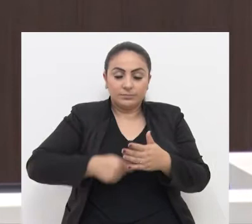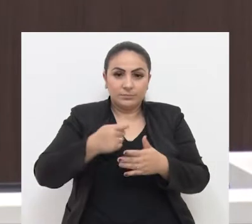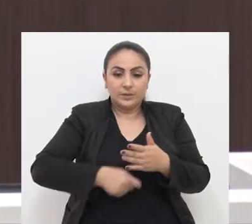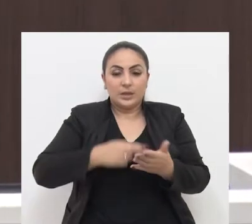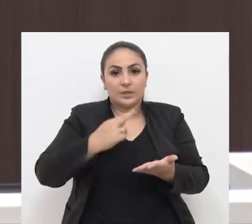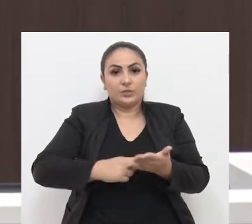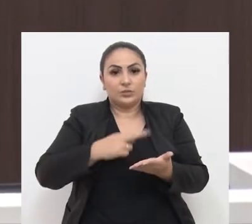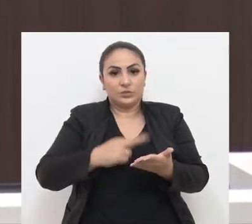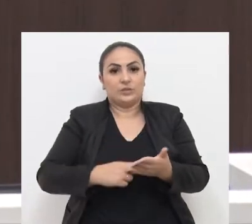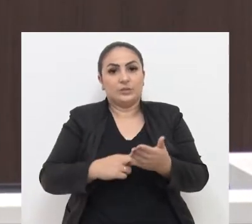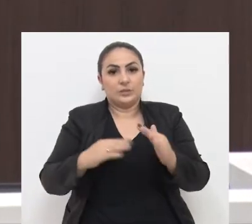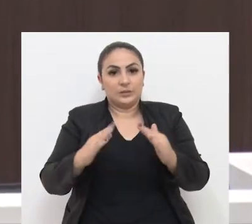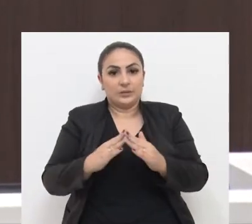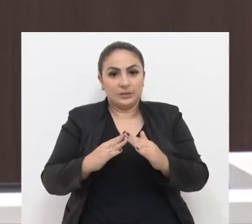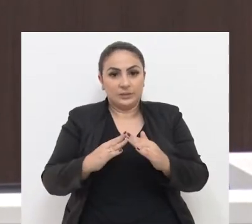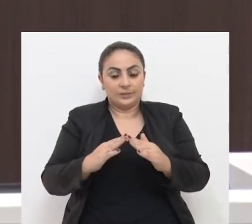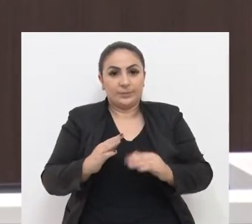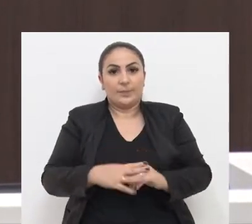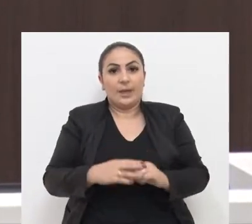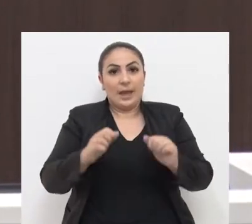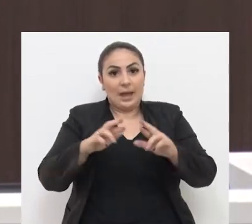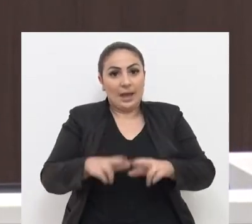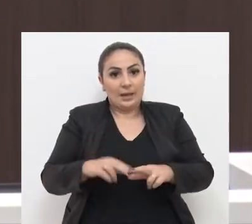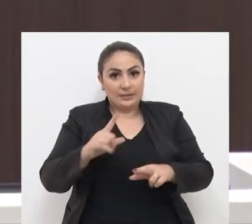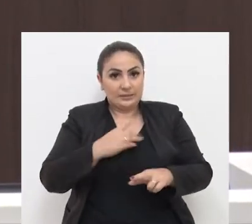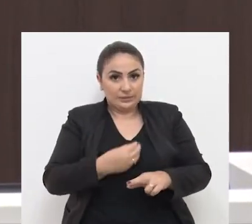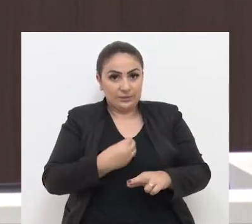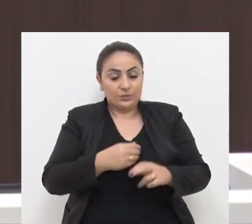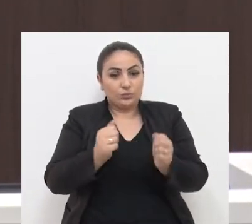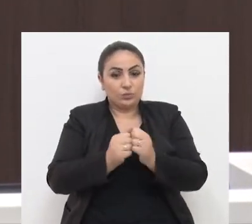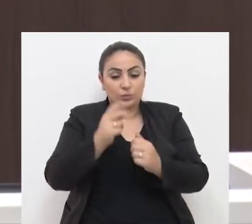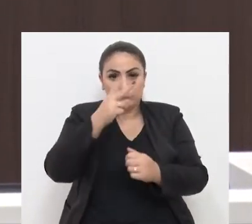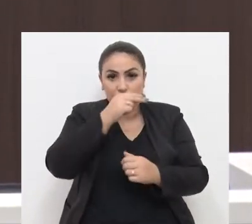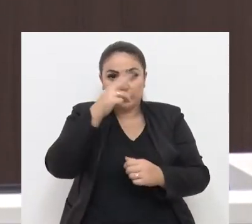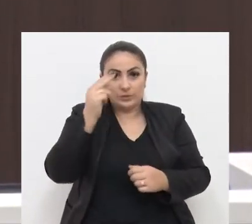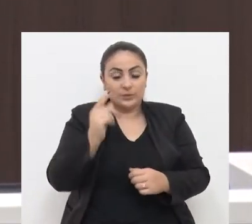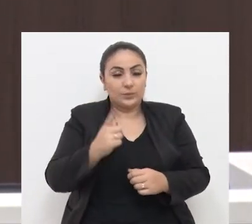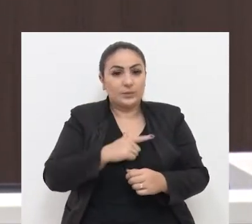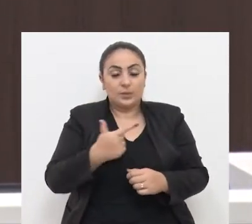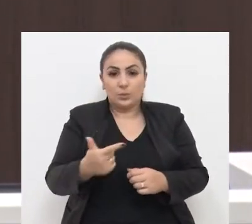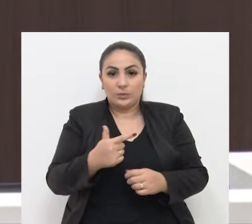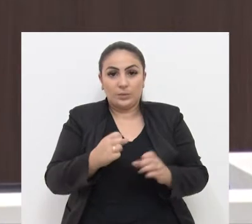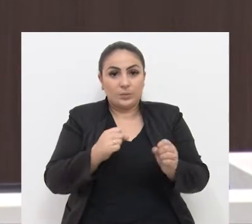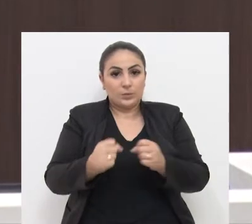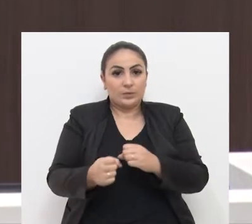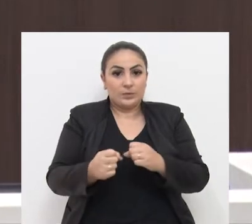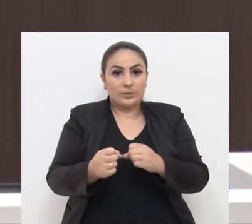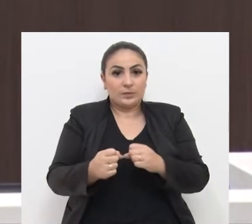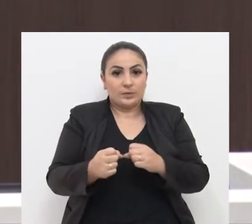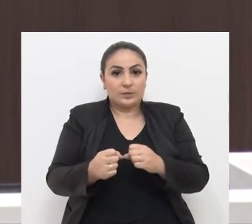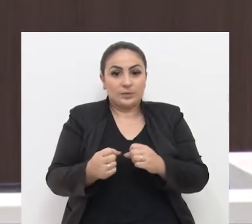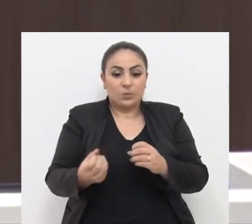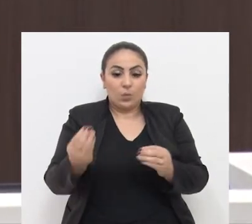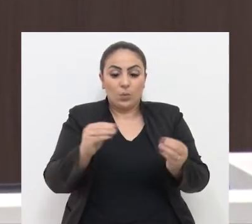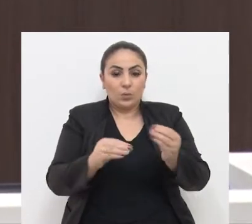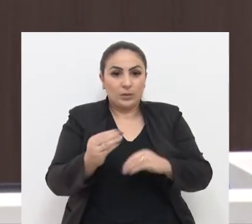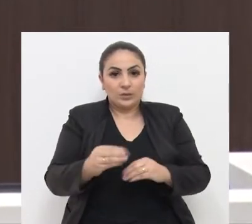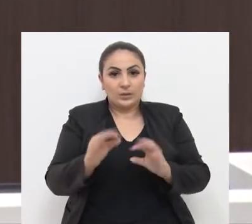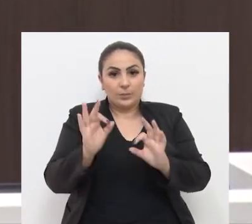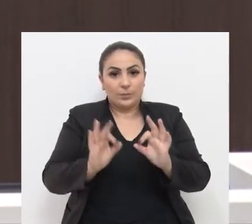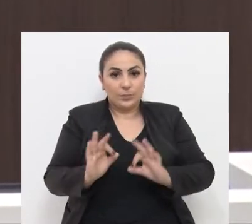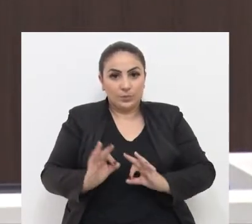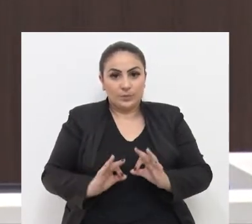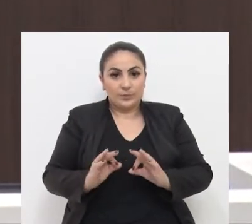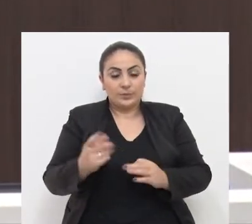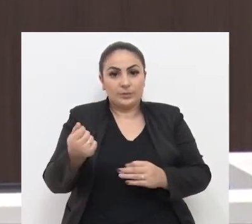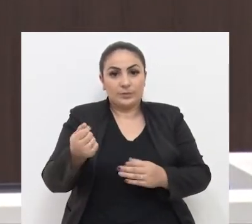de registro no cartório de imóveis, as áreas adquiridas junto ao município ficam impossibilitadas de serem incluídas em